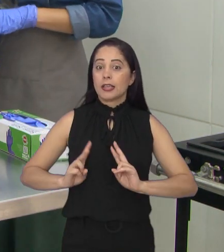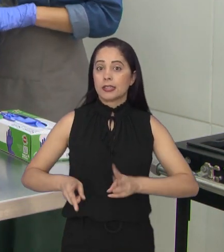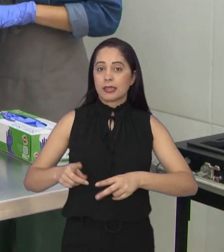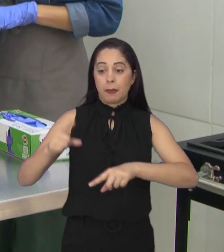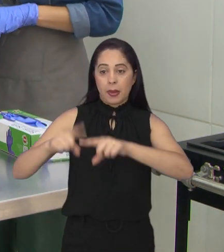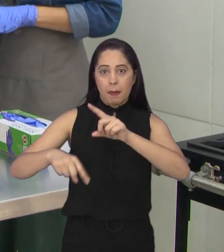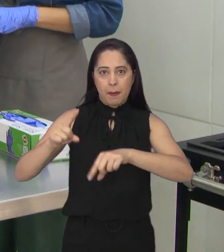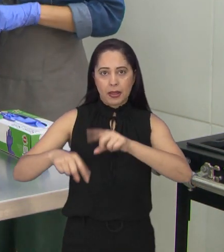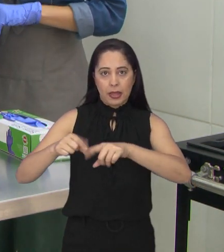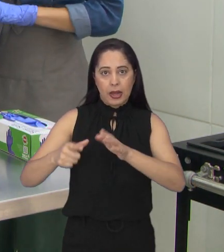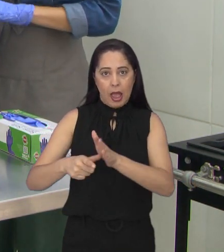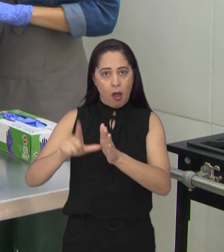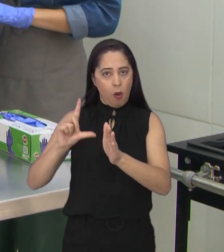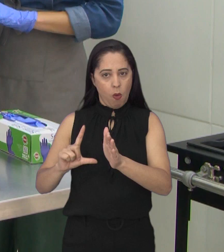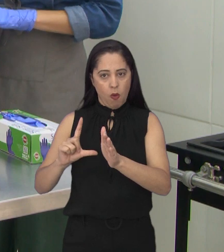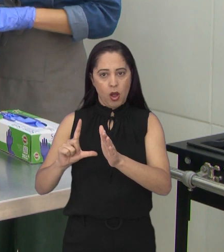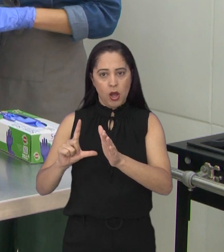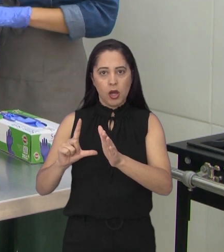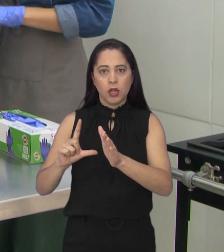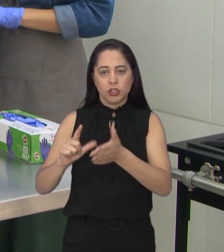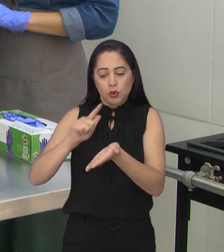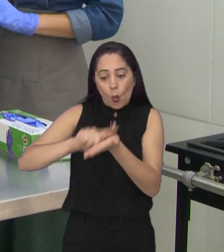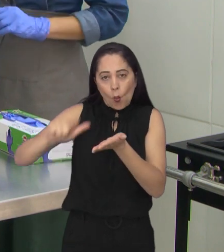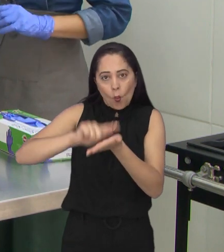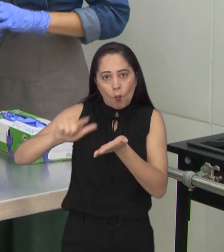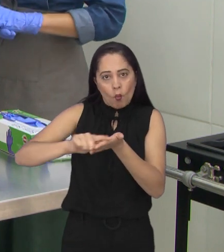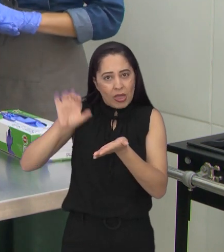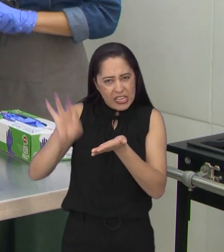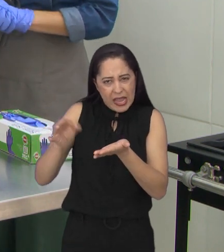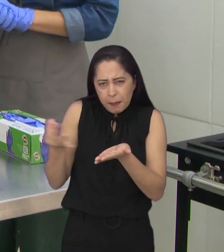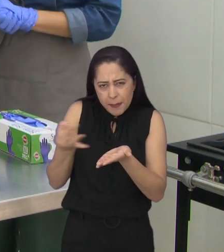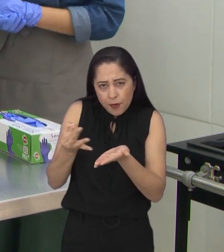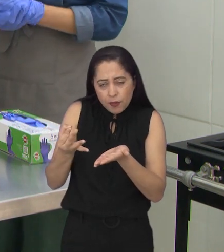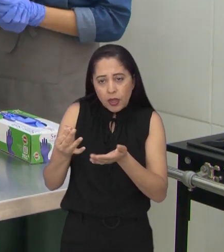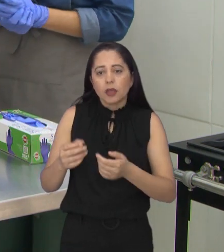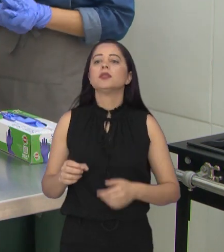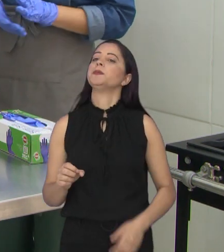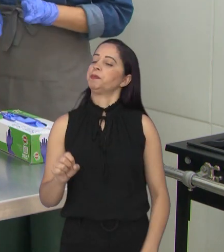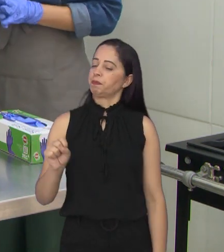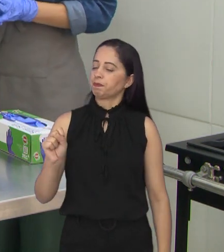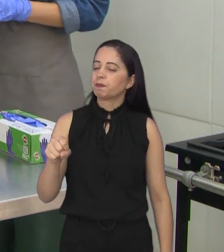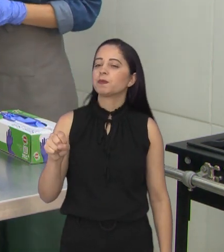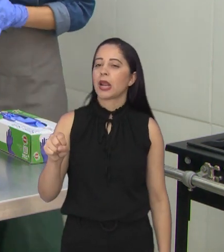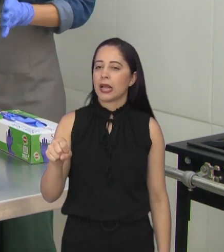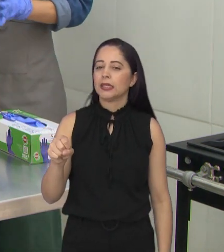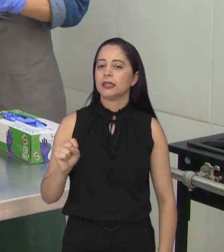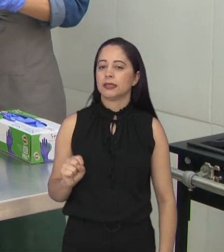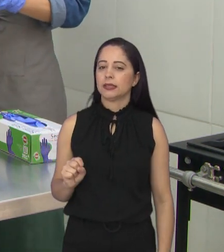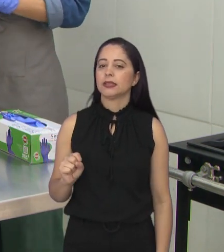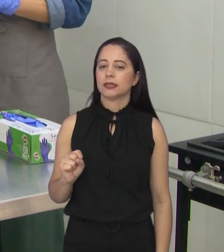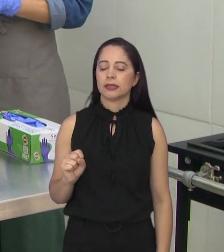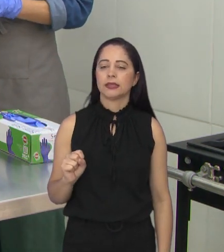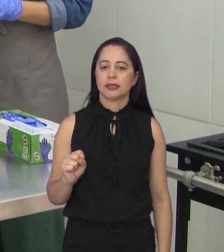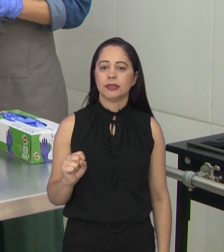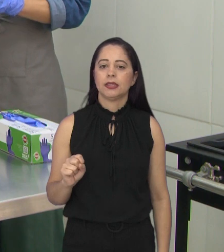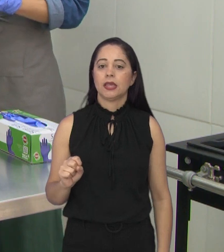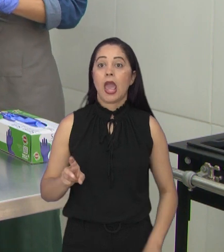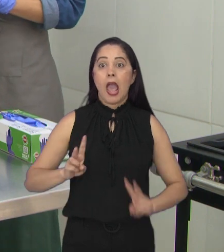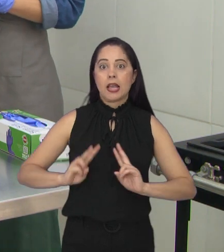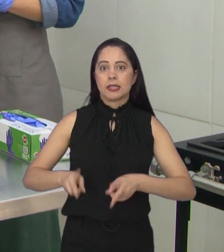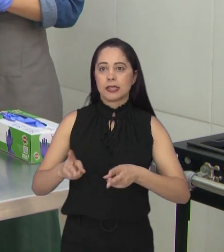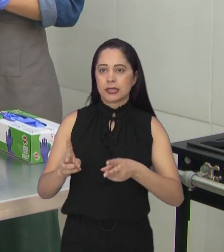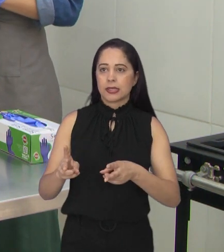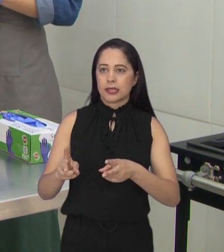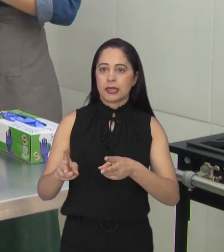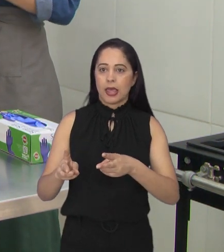o material de vocês é esterilizado, inclusive os potes, né? É isso? Tudo. Os potes, as tampas. Então,